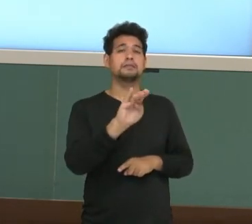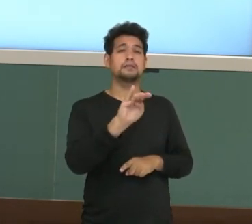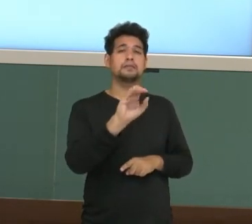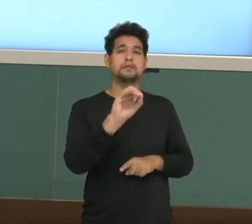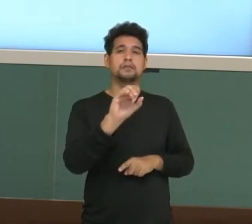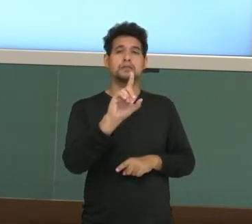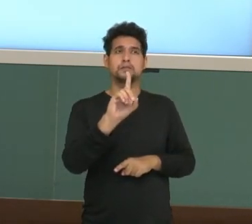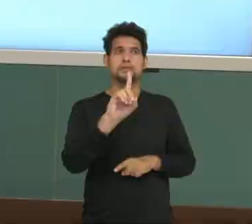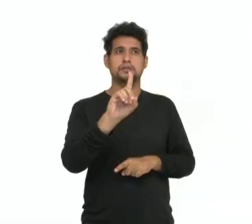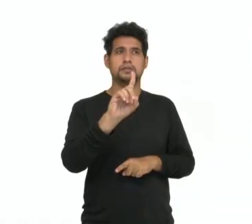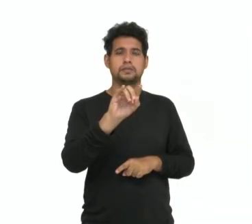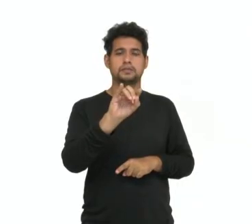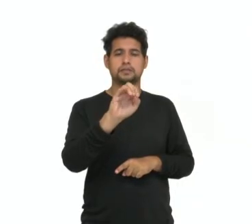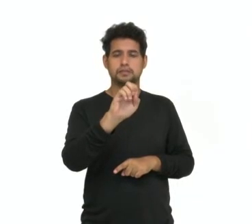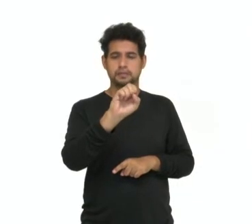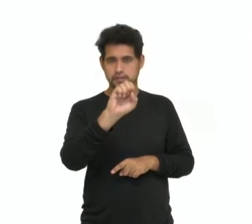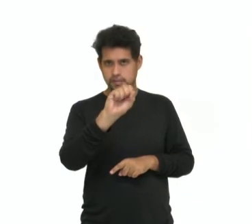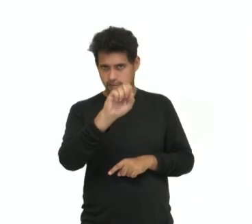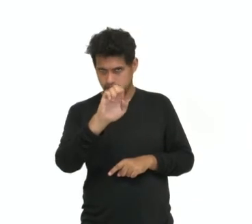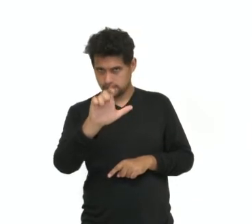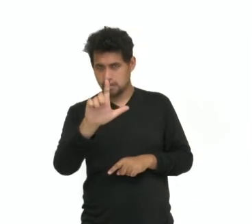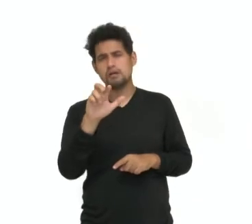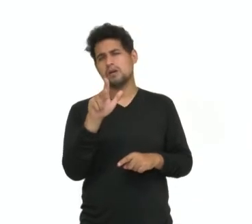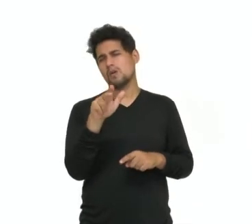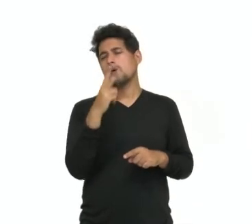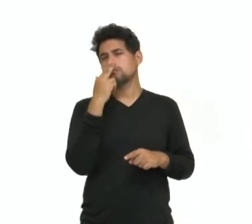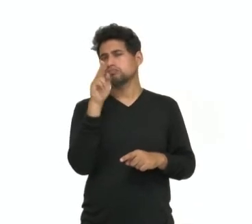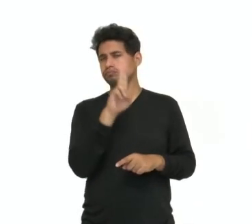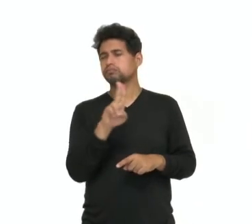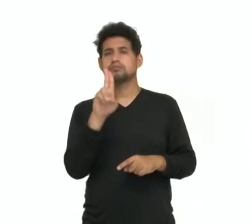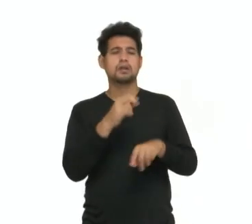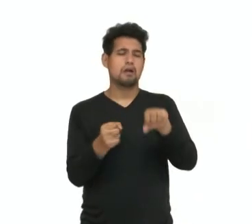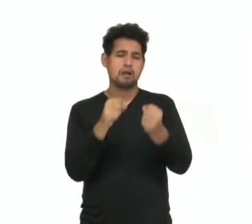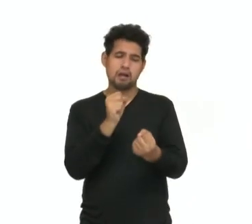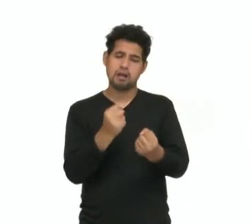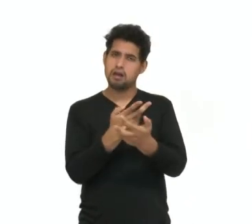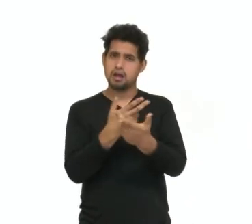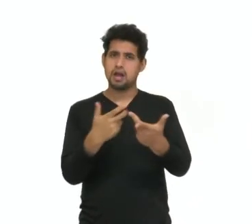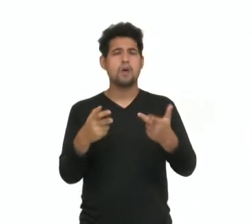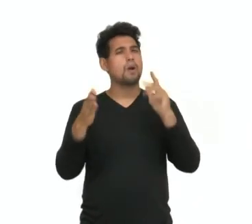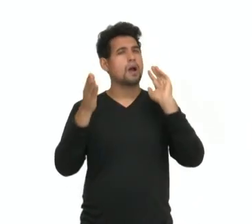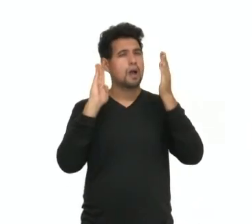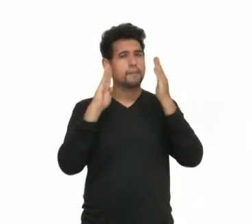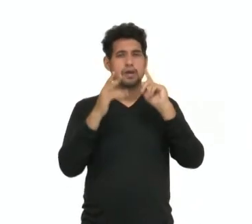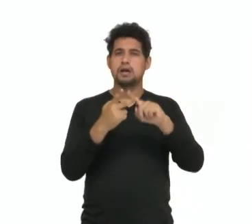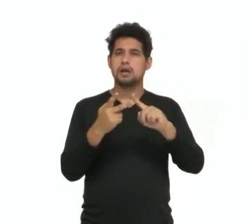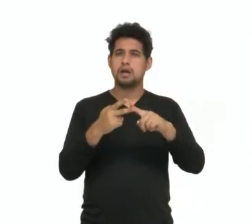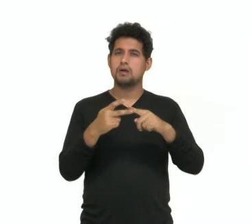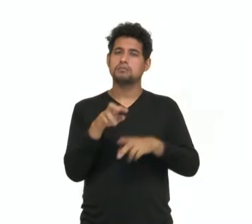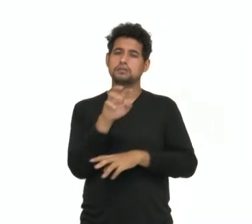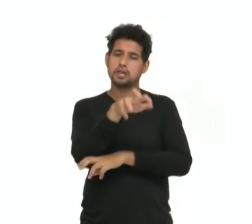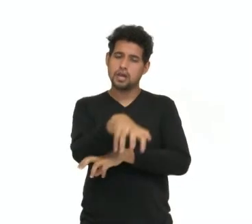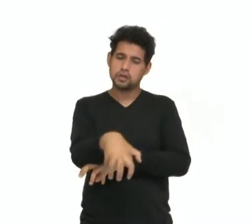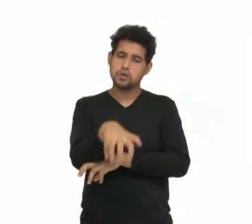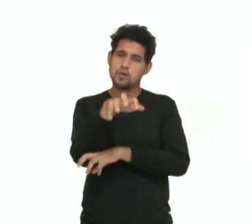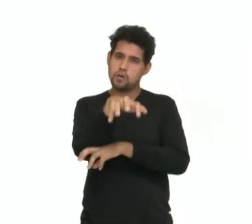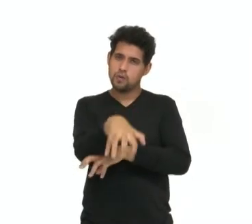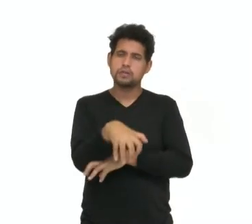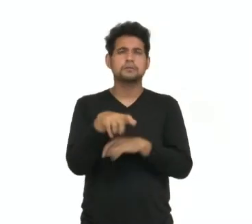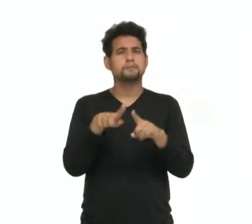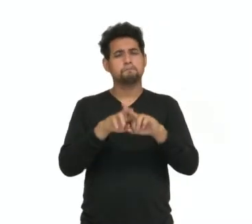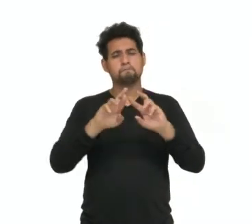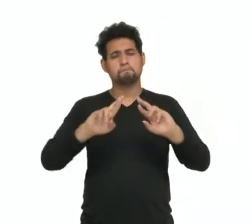é empregado como uma alternativa ao diesel, que é utilizado em veículos como caminhões, tratores, além de emitir uma